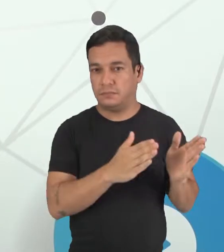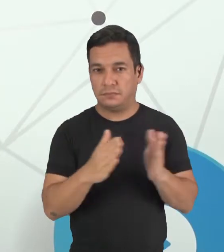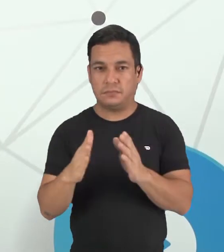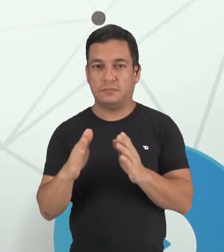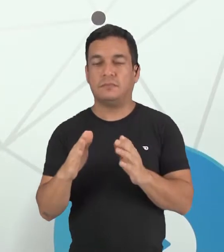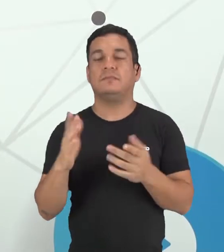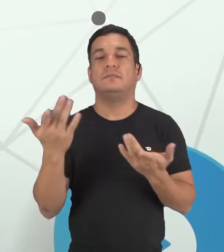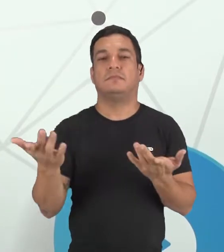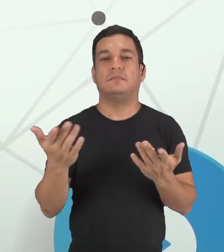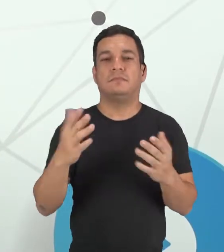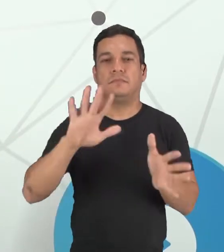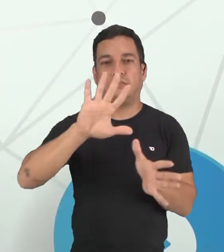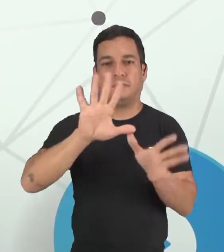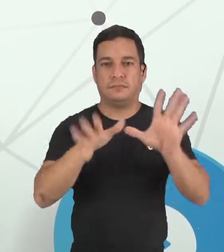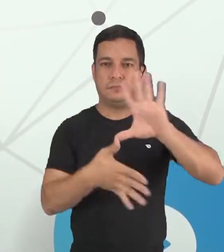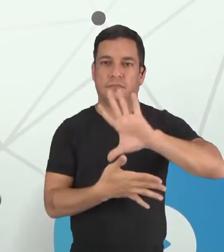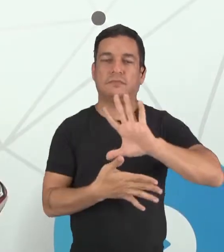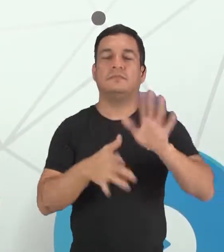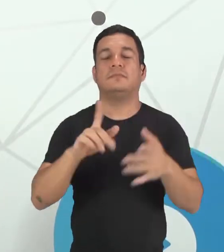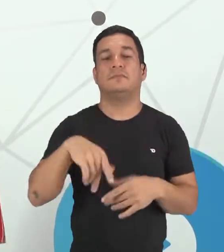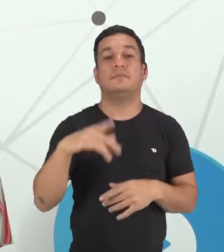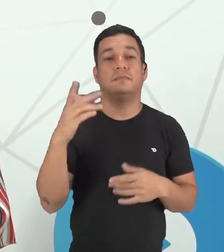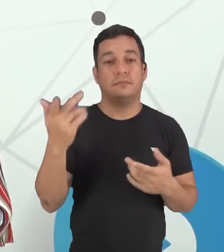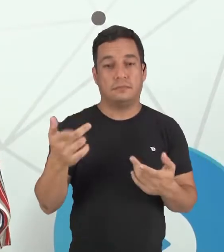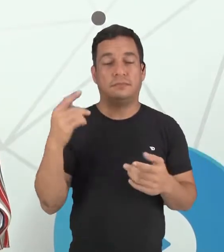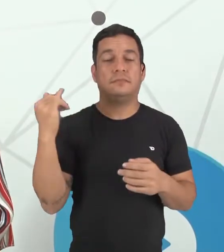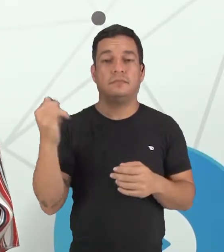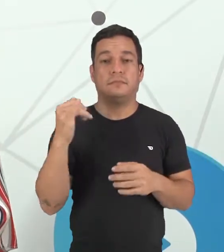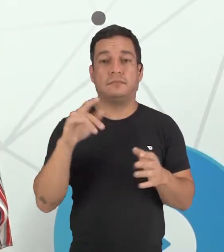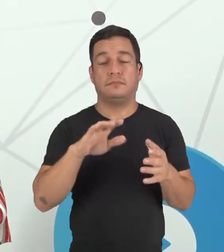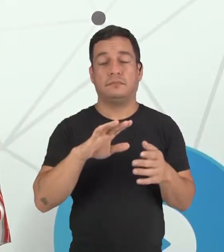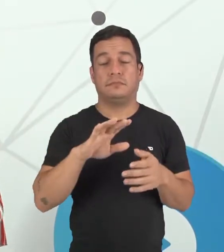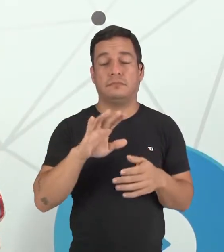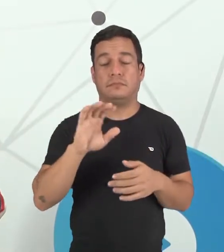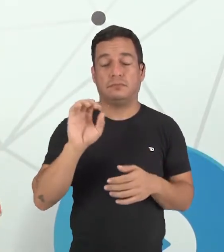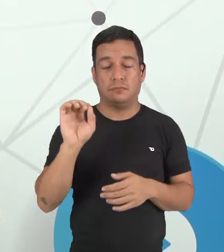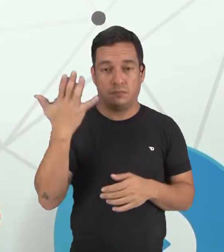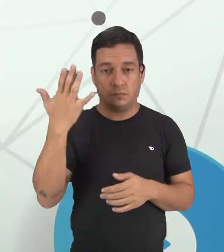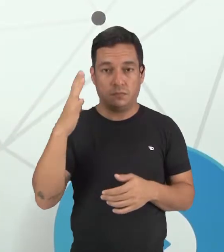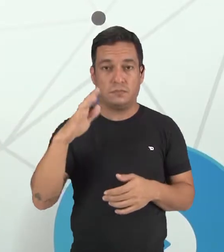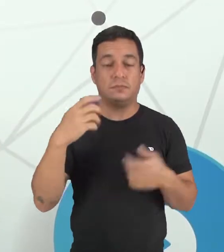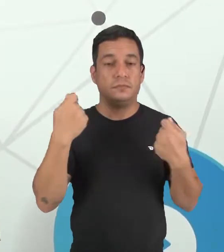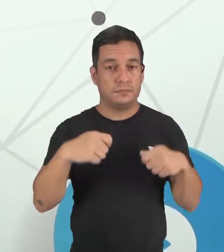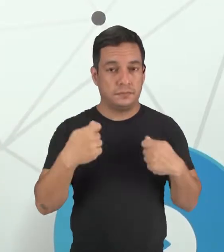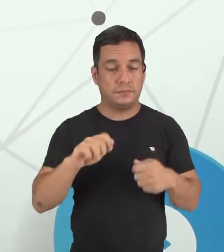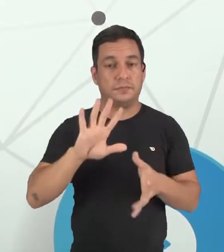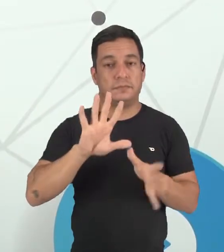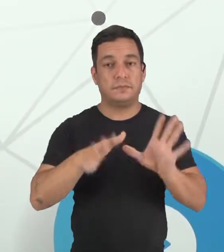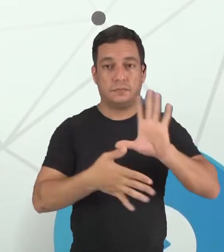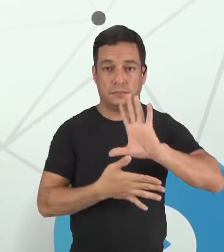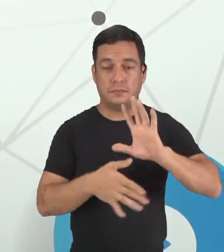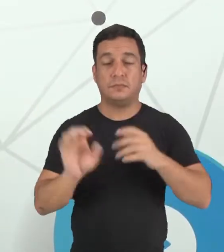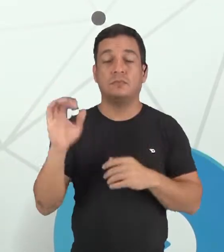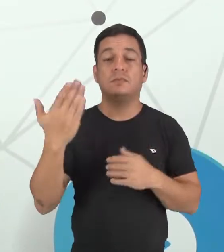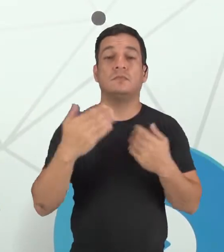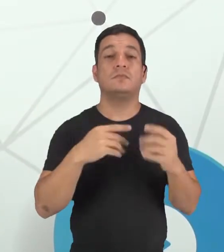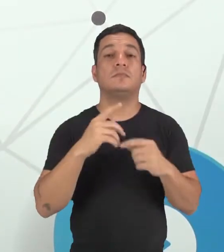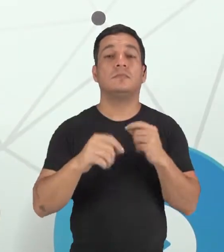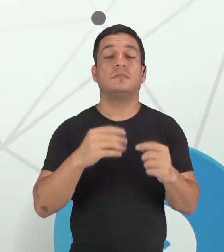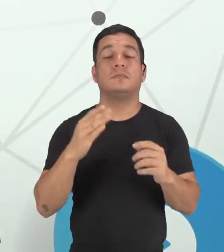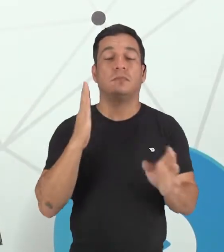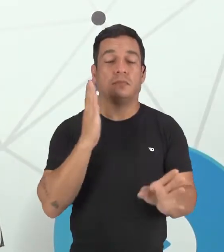isolamento. Então, a necessidade do isolamento decorreu em virtude da pandemia